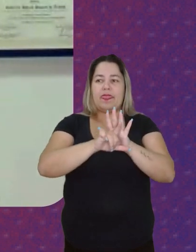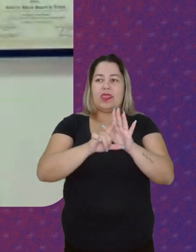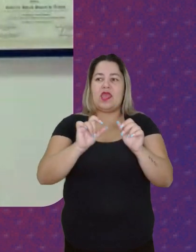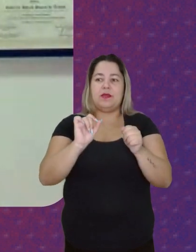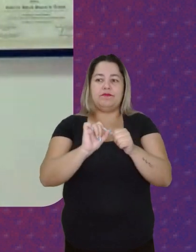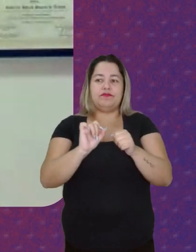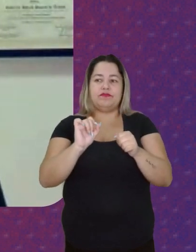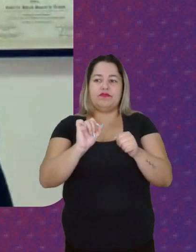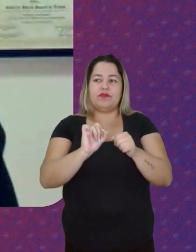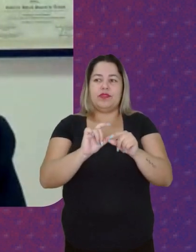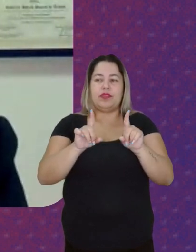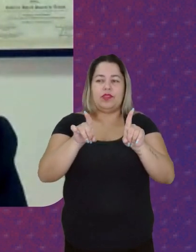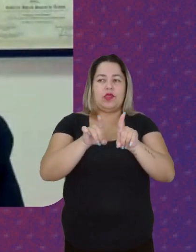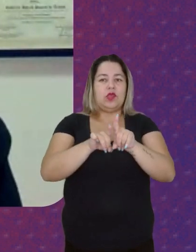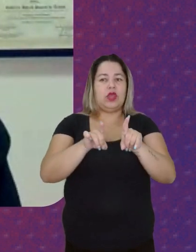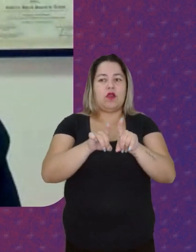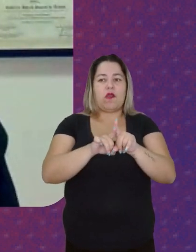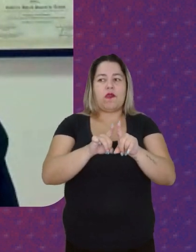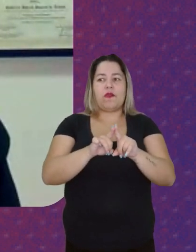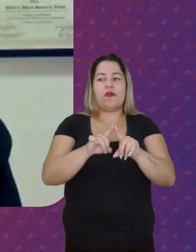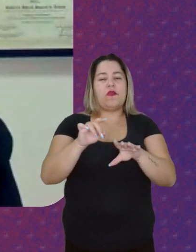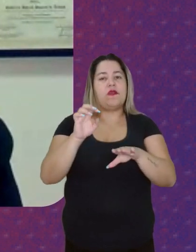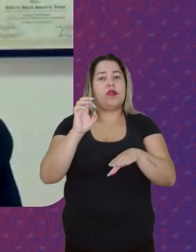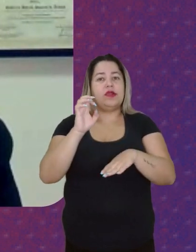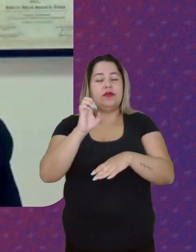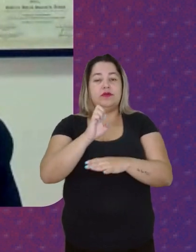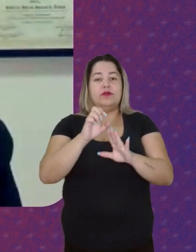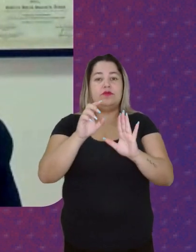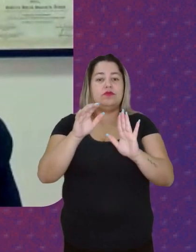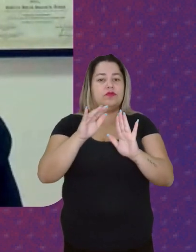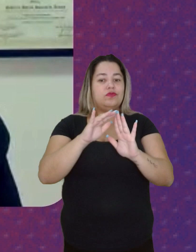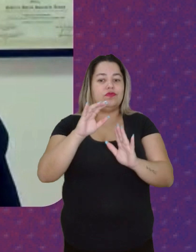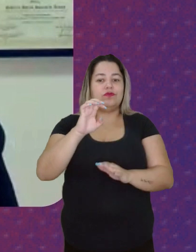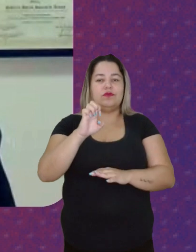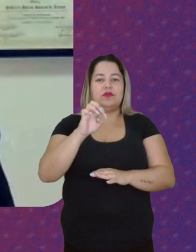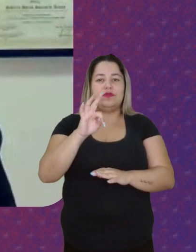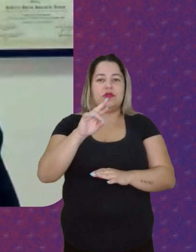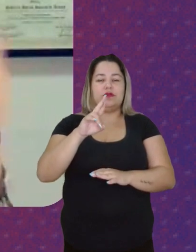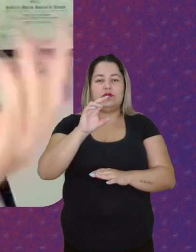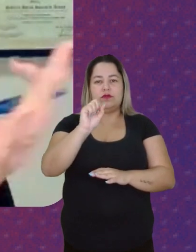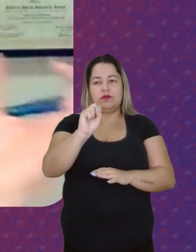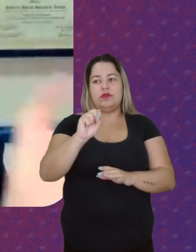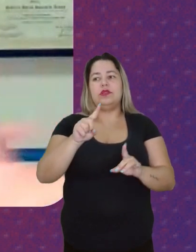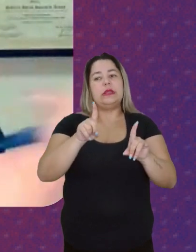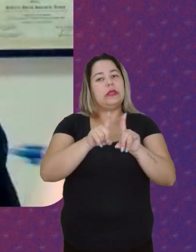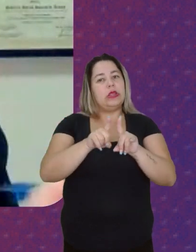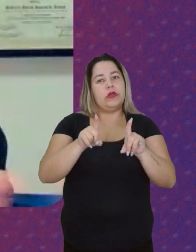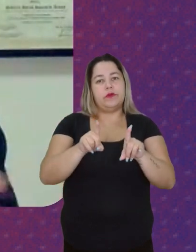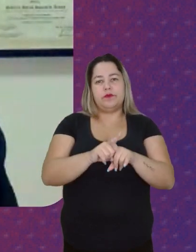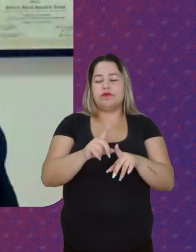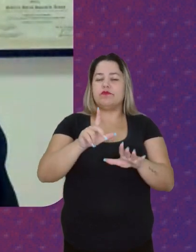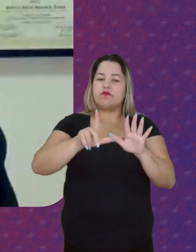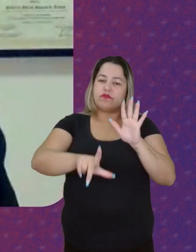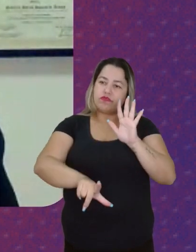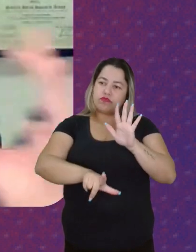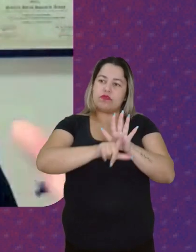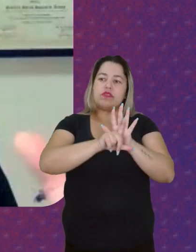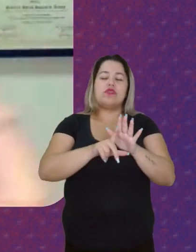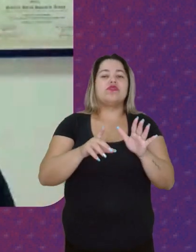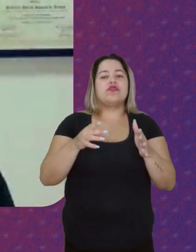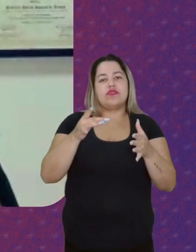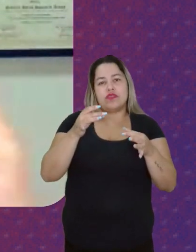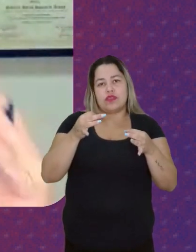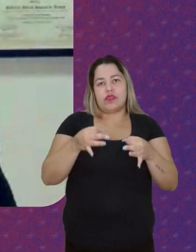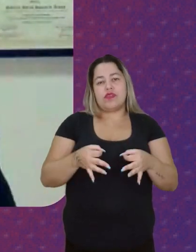está previsto, tanto nos estatutos da federação, como nos regimentos das casas legislativas. Obviamente vai ter